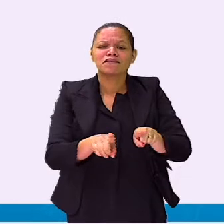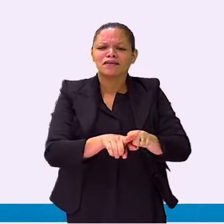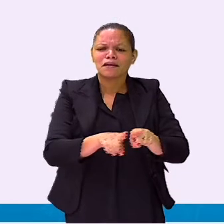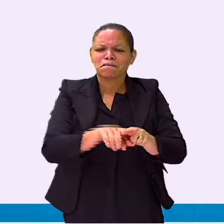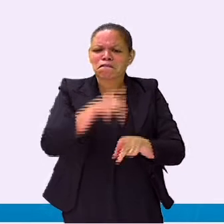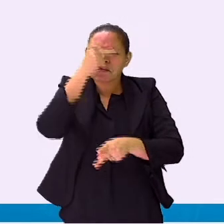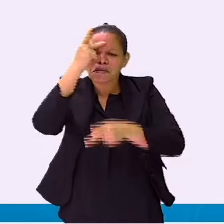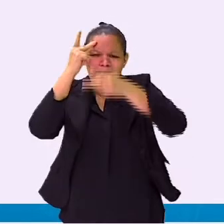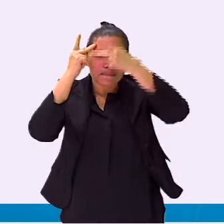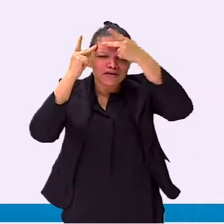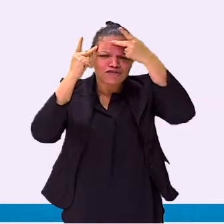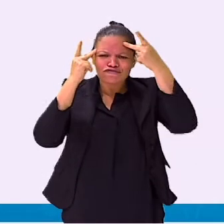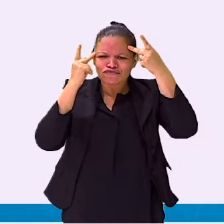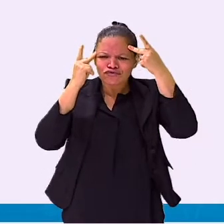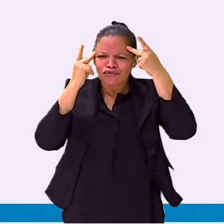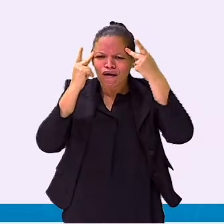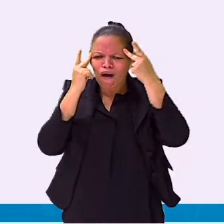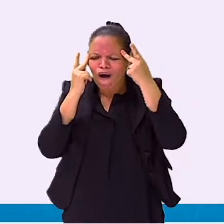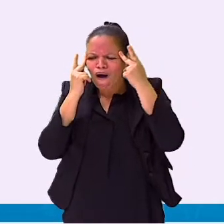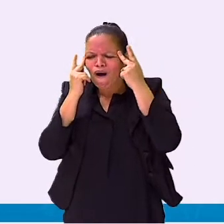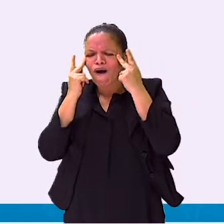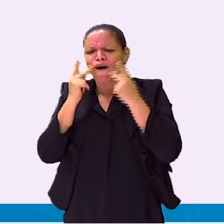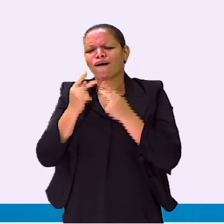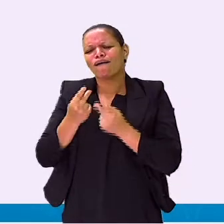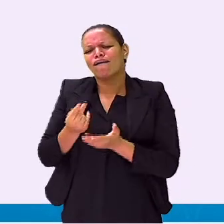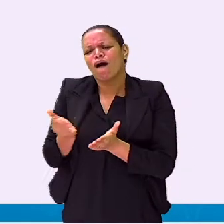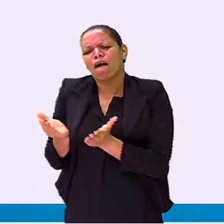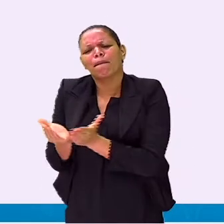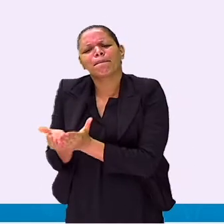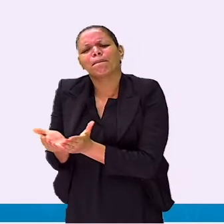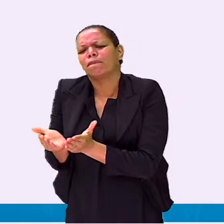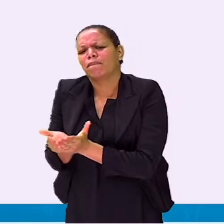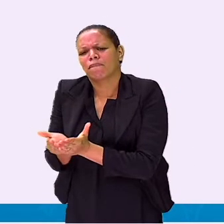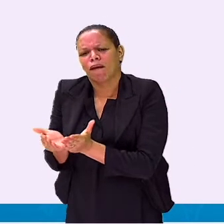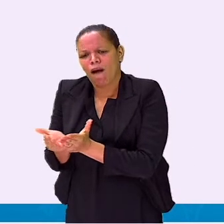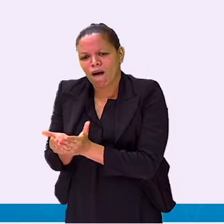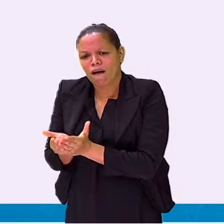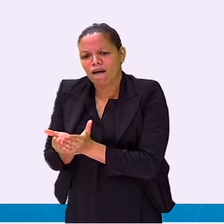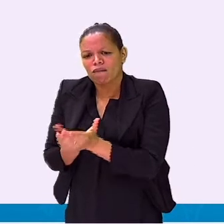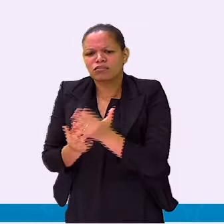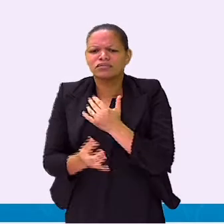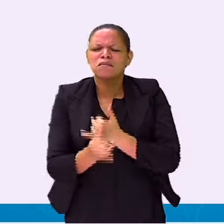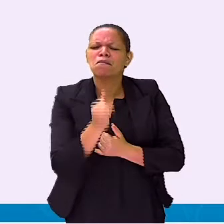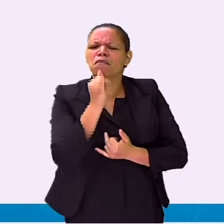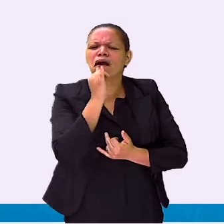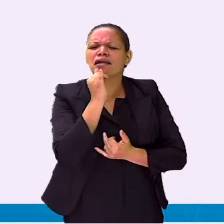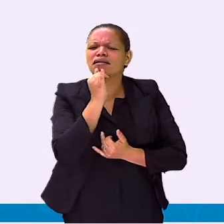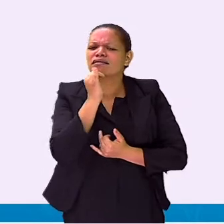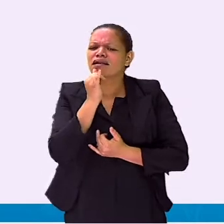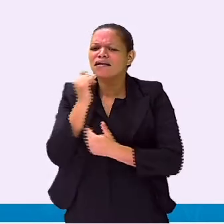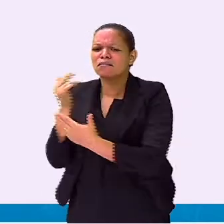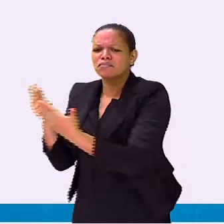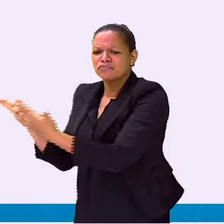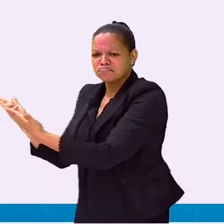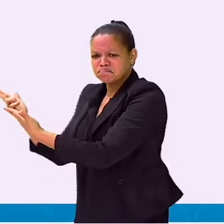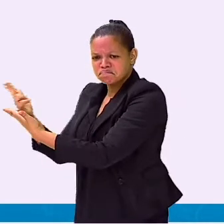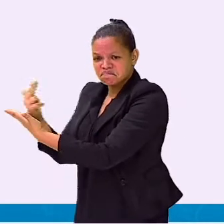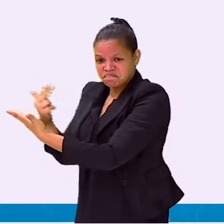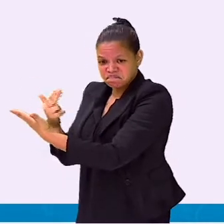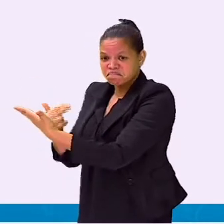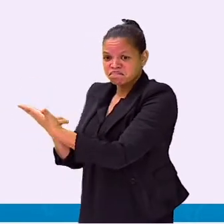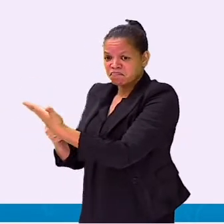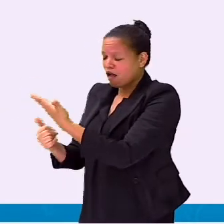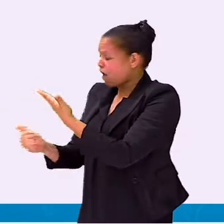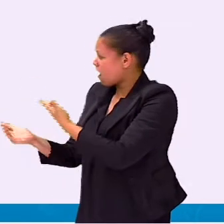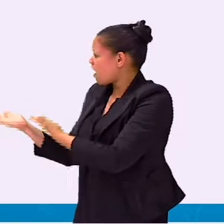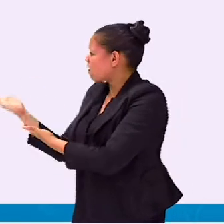parede, talvez um morro, nós estamos falando aqui de o que nós chamamos de favela.